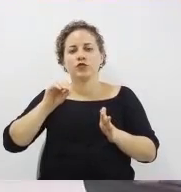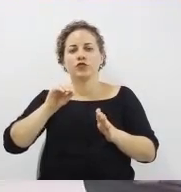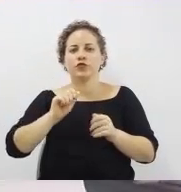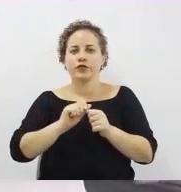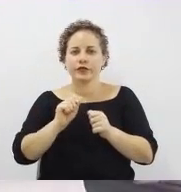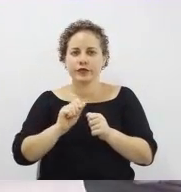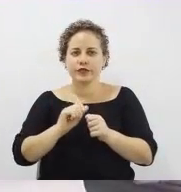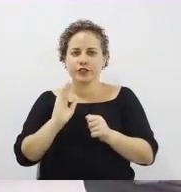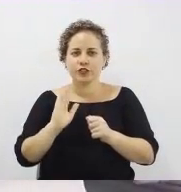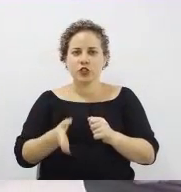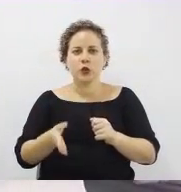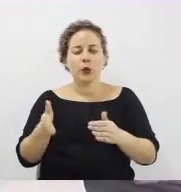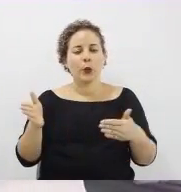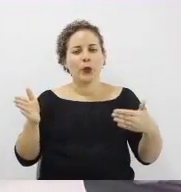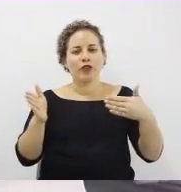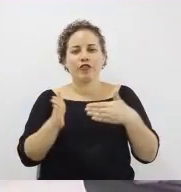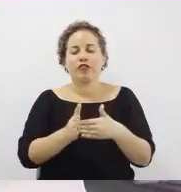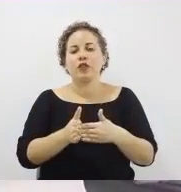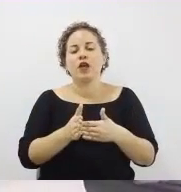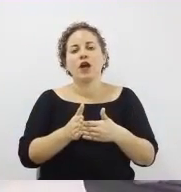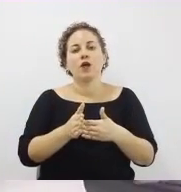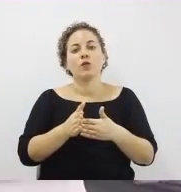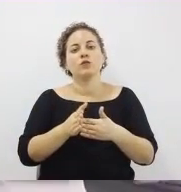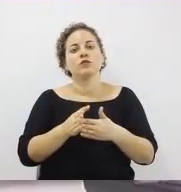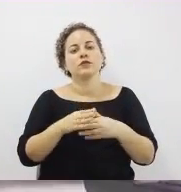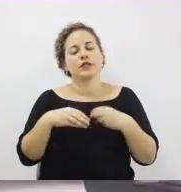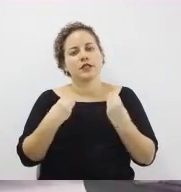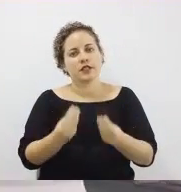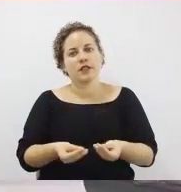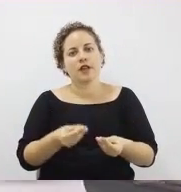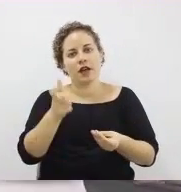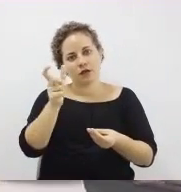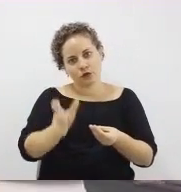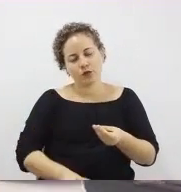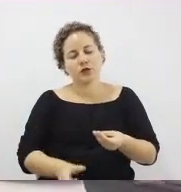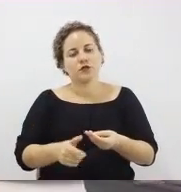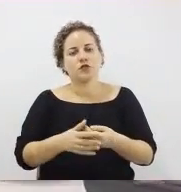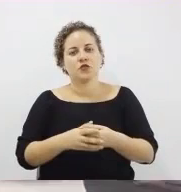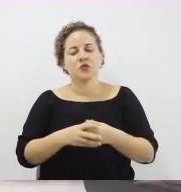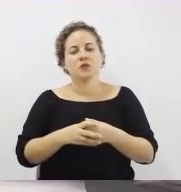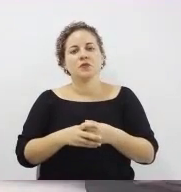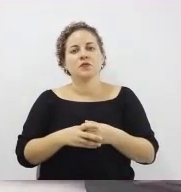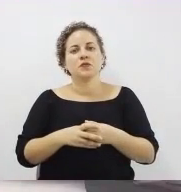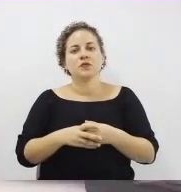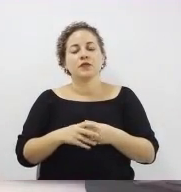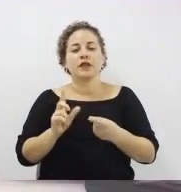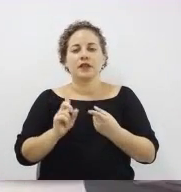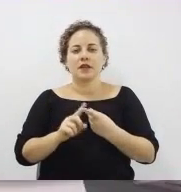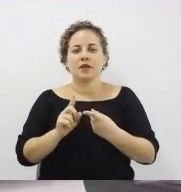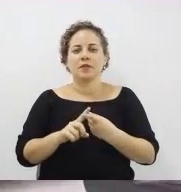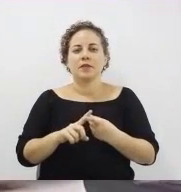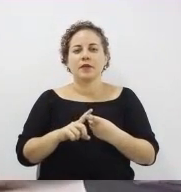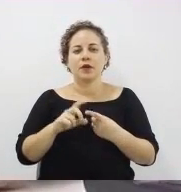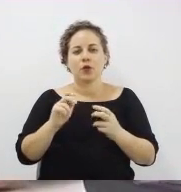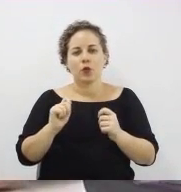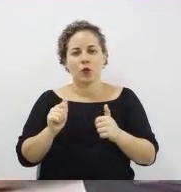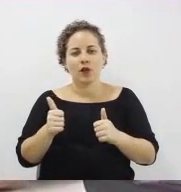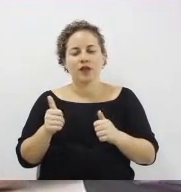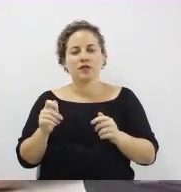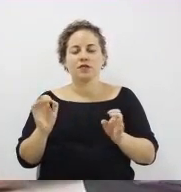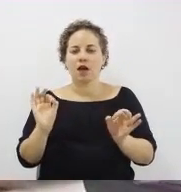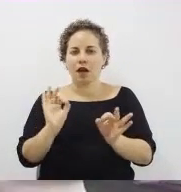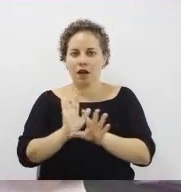ainda não são o produto final que será oferecido ao fornecedor. Além dos materiais semi-acabados, temos também os